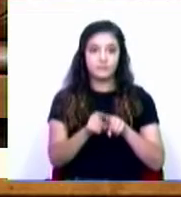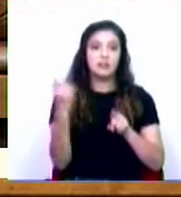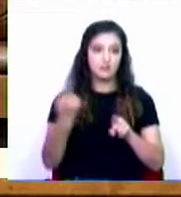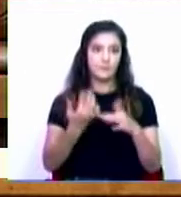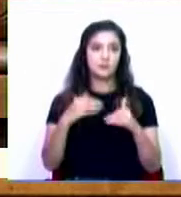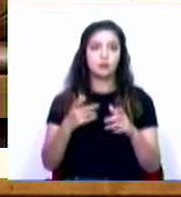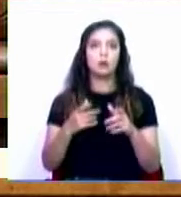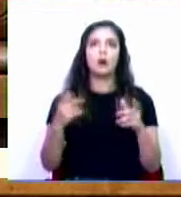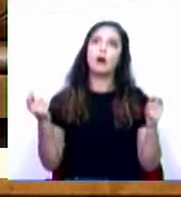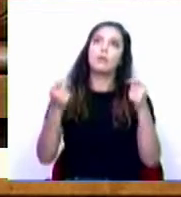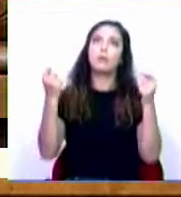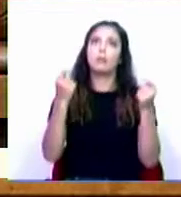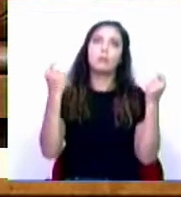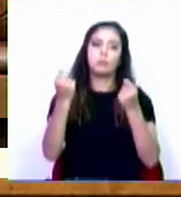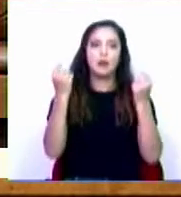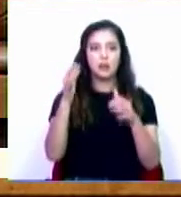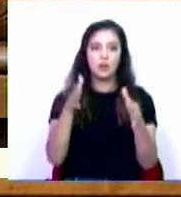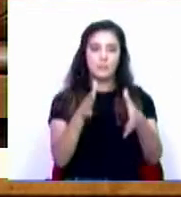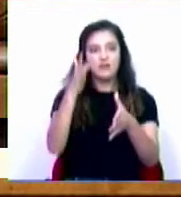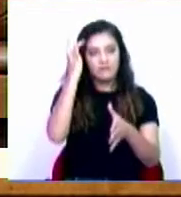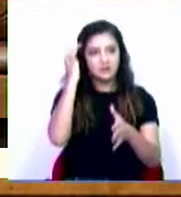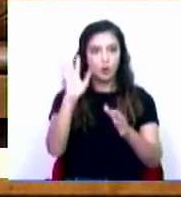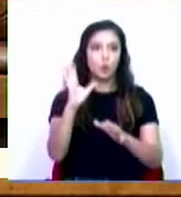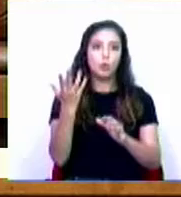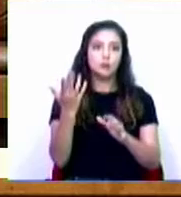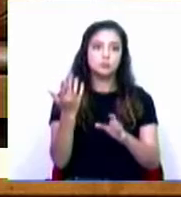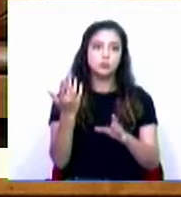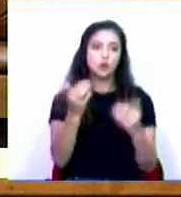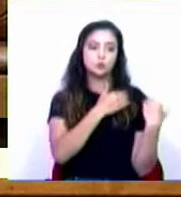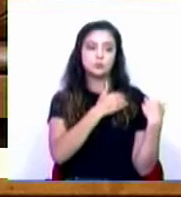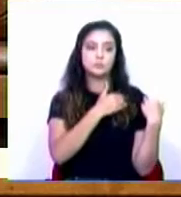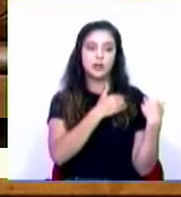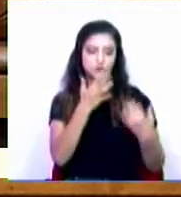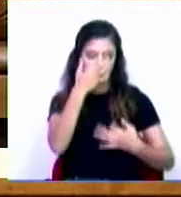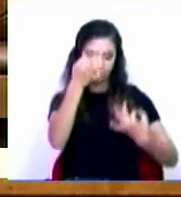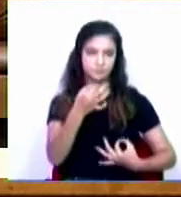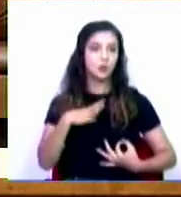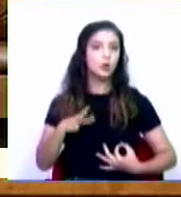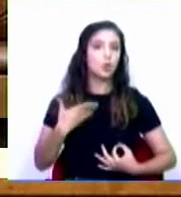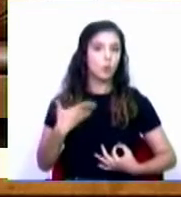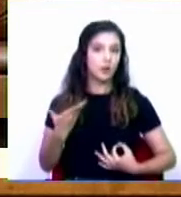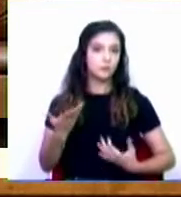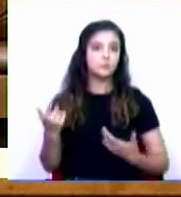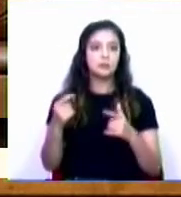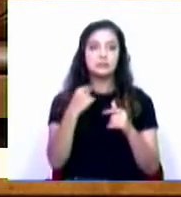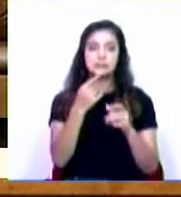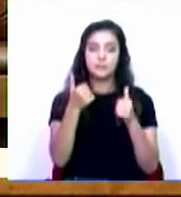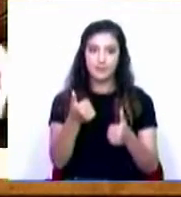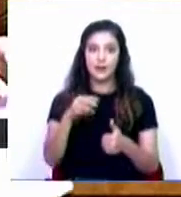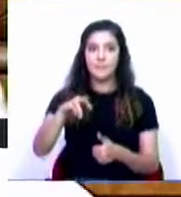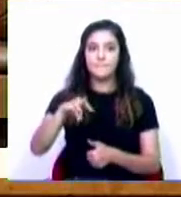populismo é sempre o caminho mais fácil quando não queremos assumir as nossas responsabilidades. Como disse, e bem, Mário Soares, um político